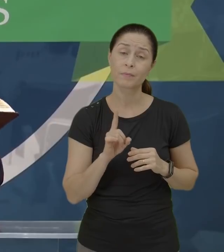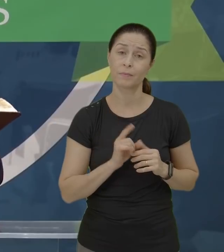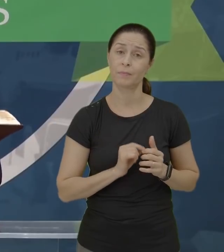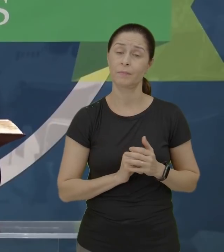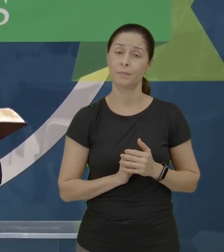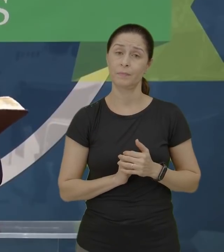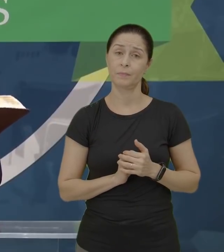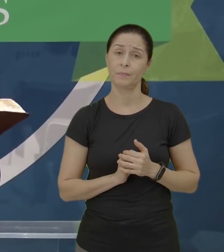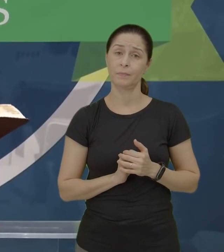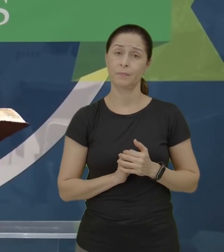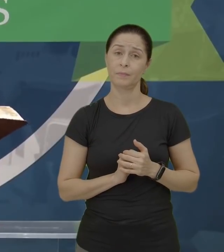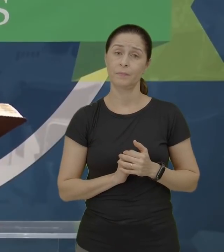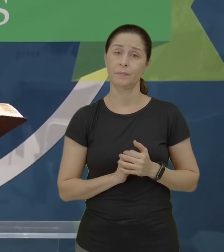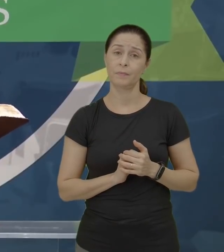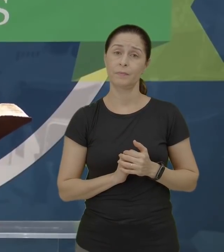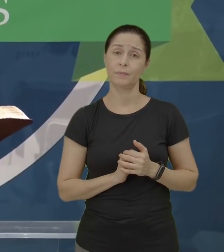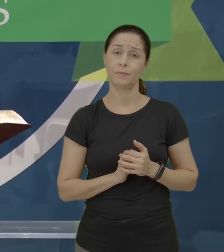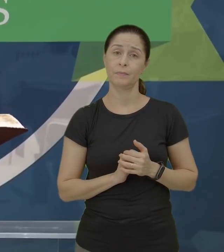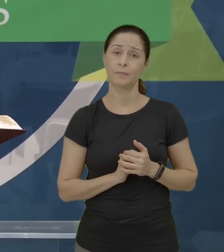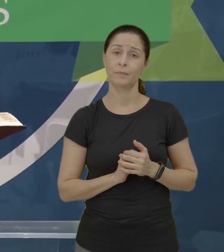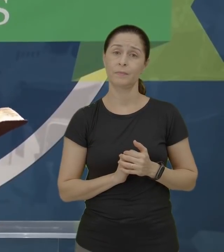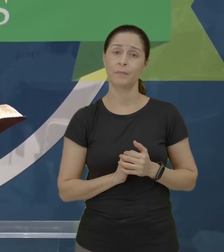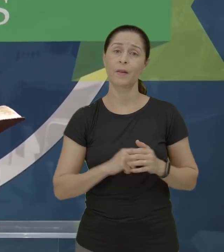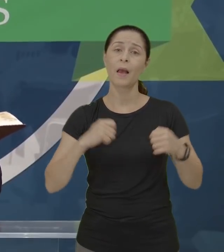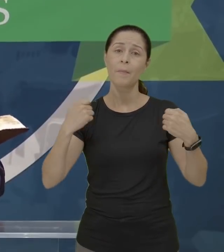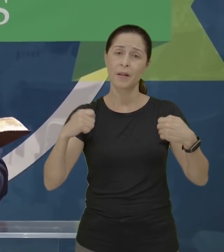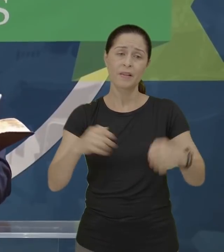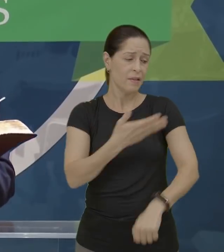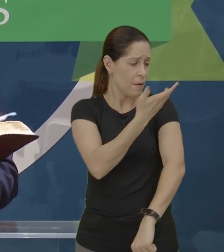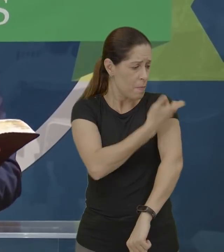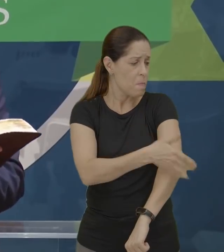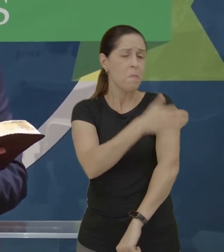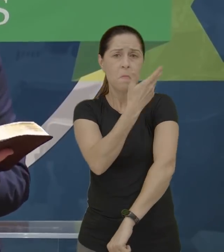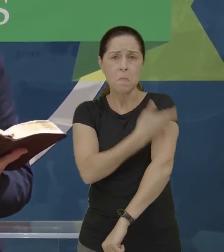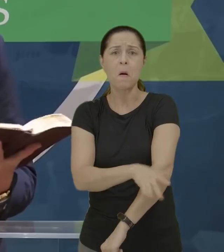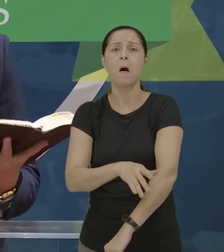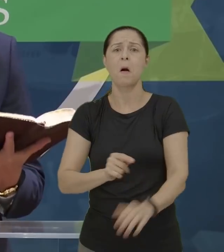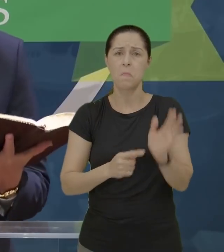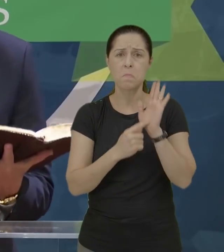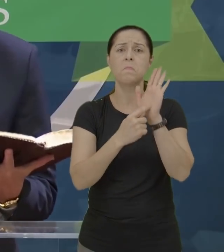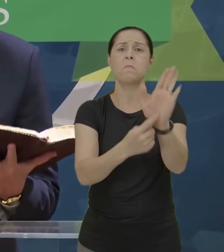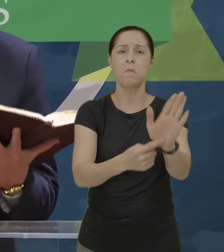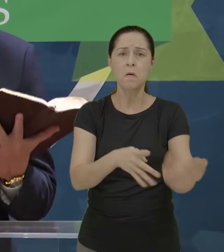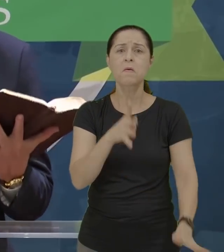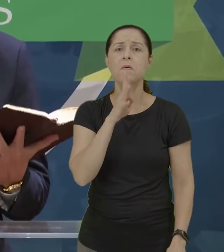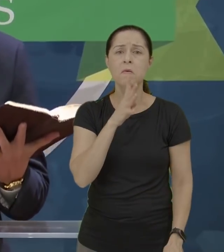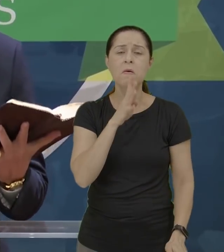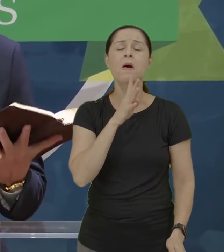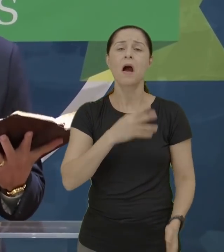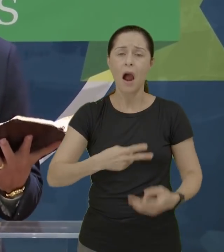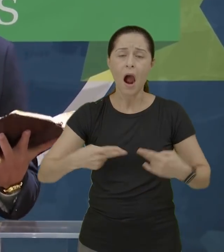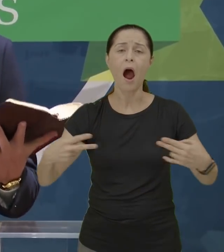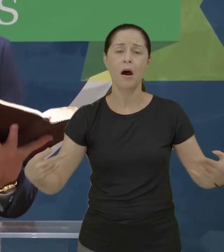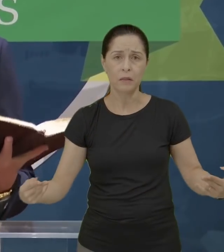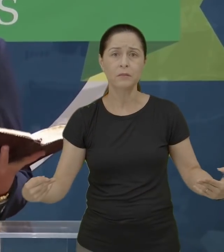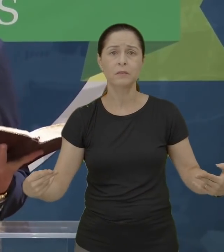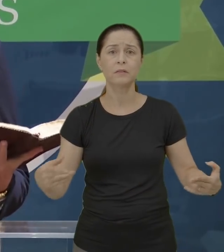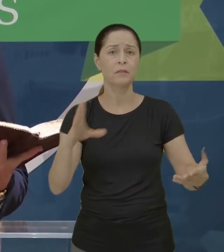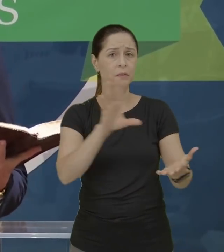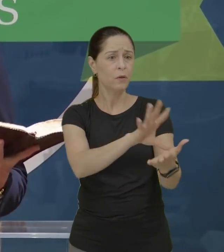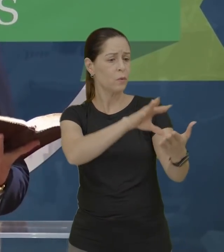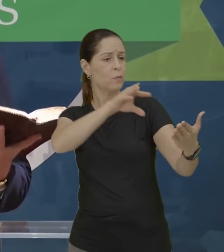que não põe em prática o que você conhece. Então, o que ele está dizendo aí? Você deve fazer o quê?